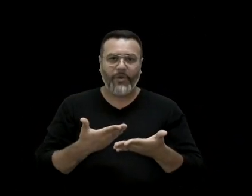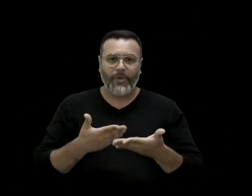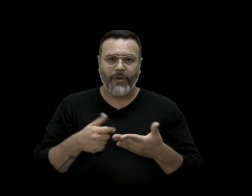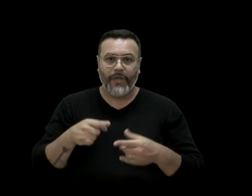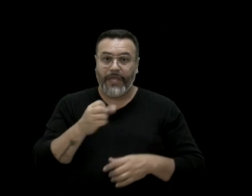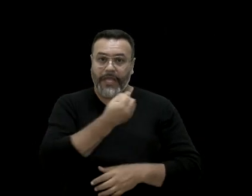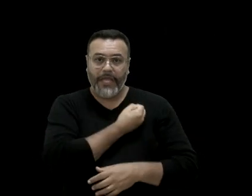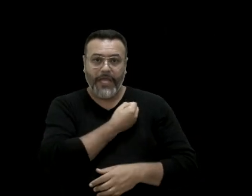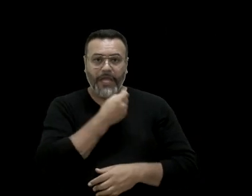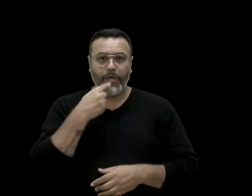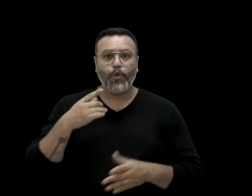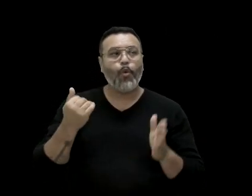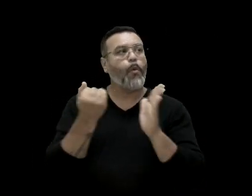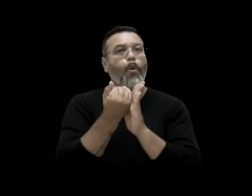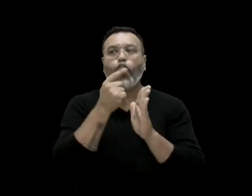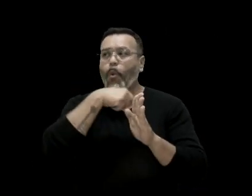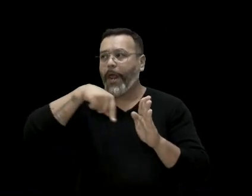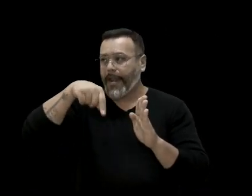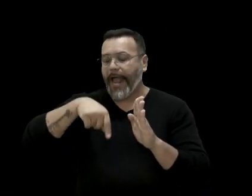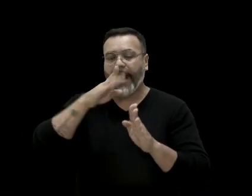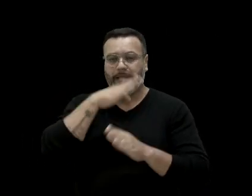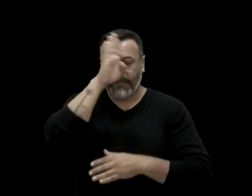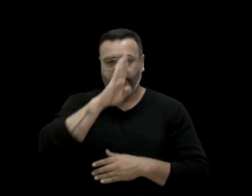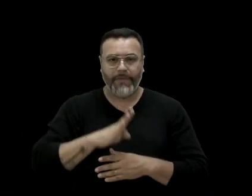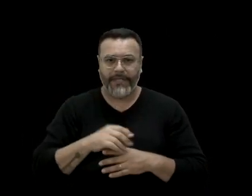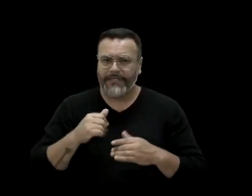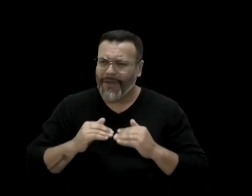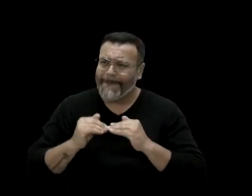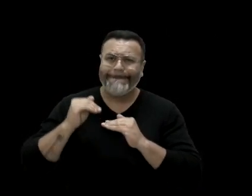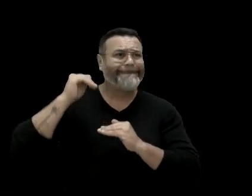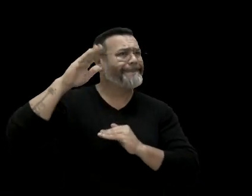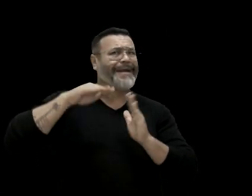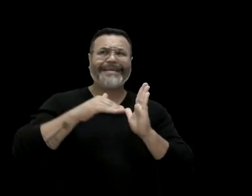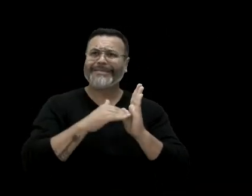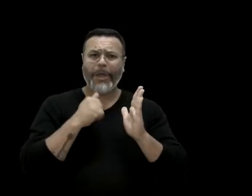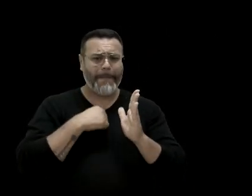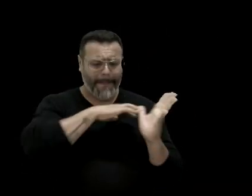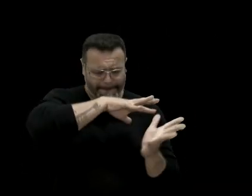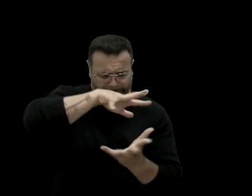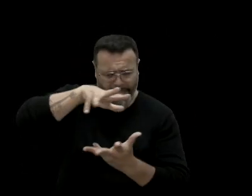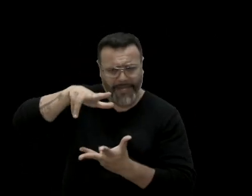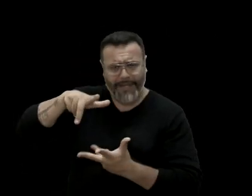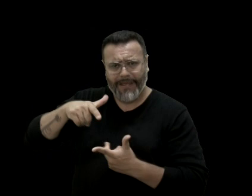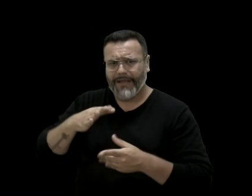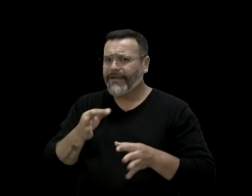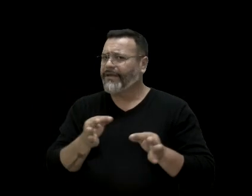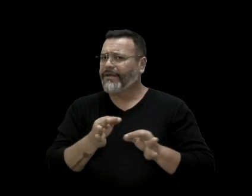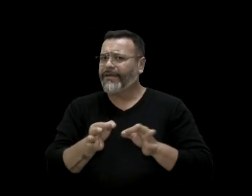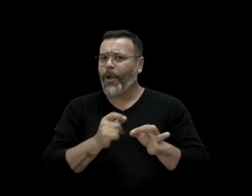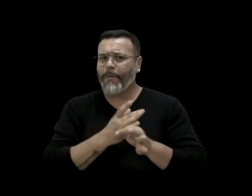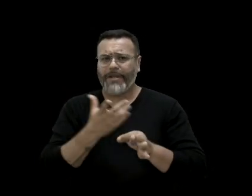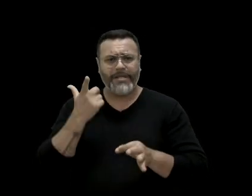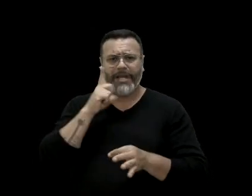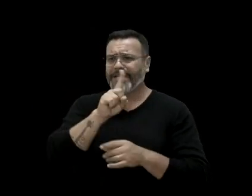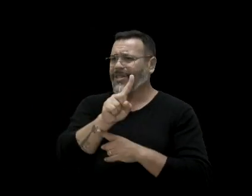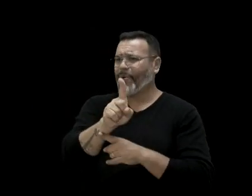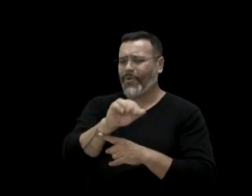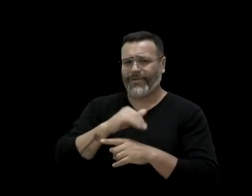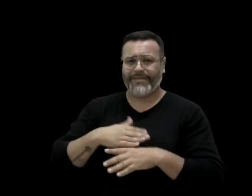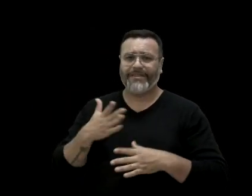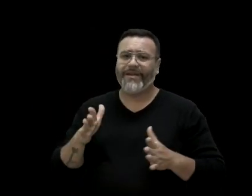alto que a porcentagem média encontrada no mundo. Quem não consegue planejar são principalmente as mulheres com